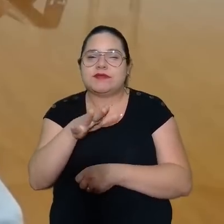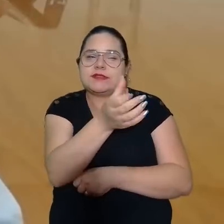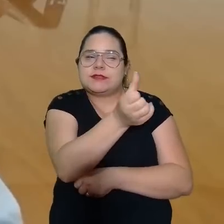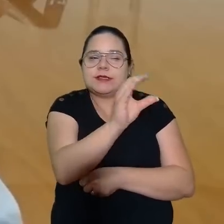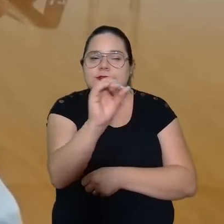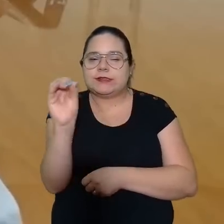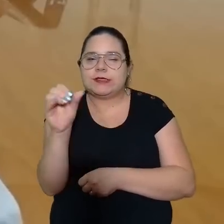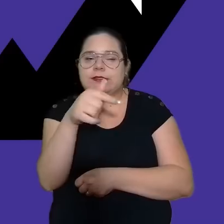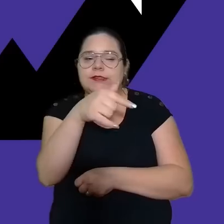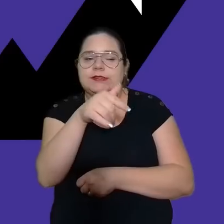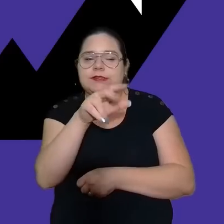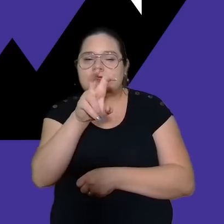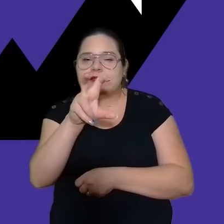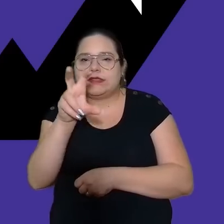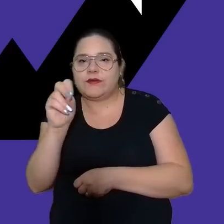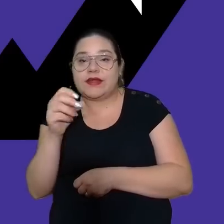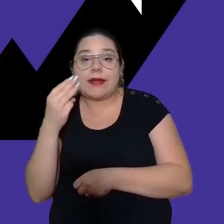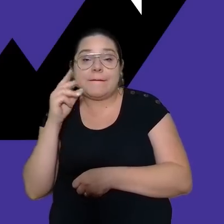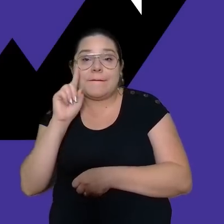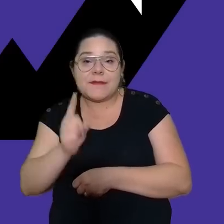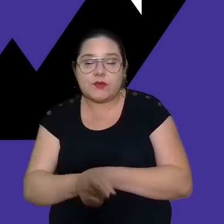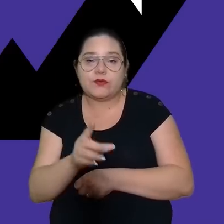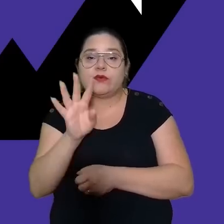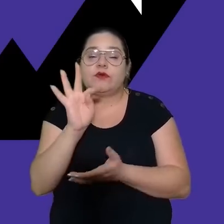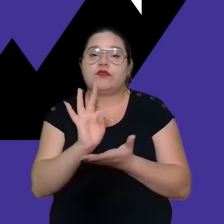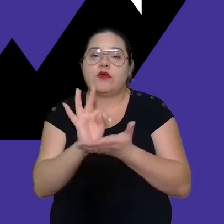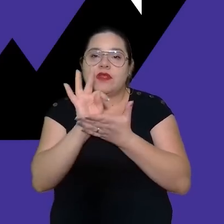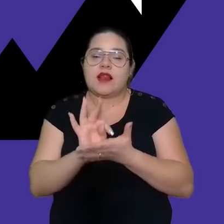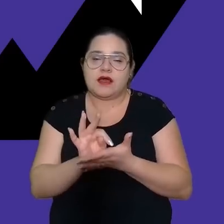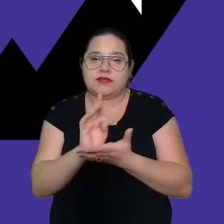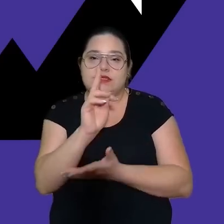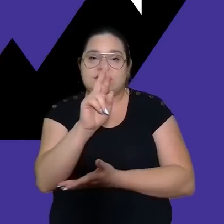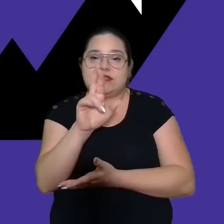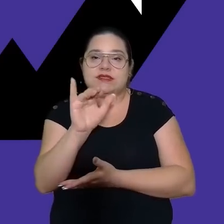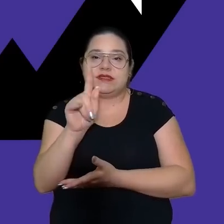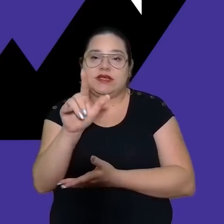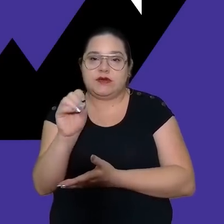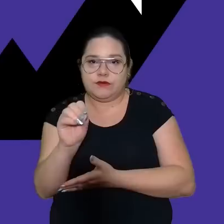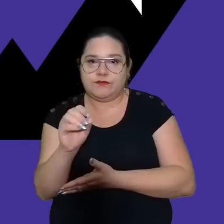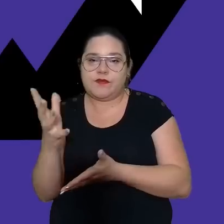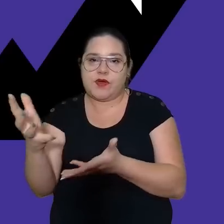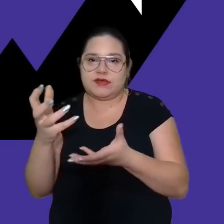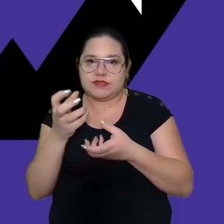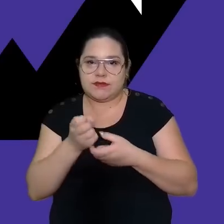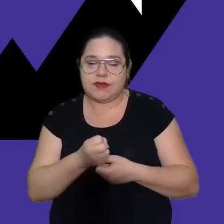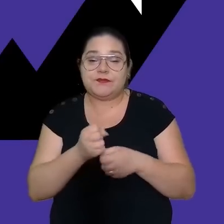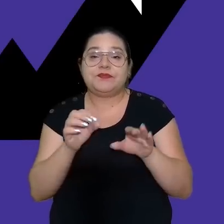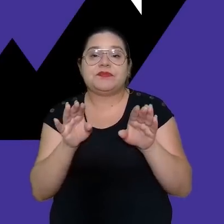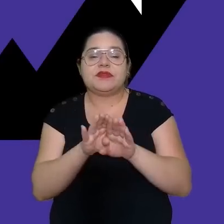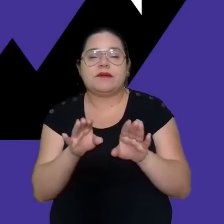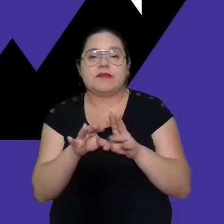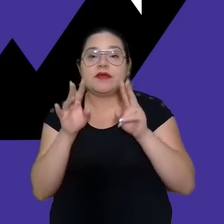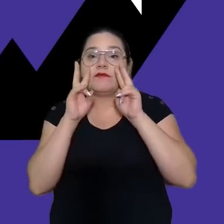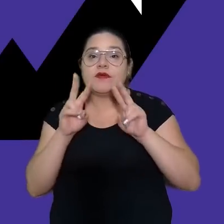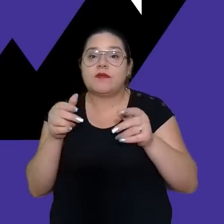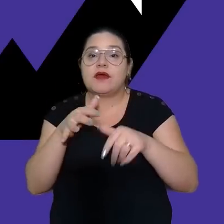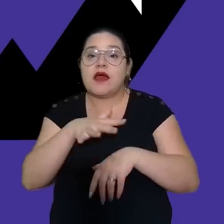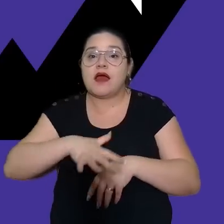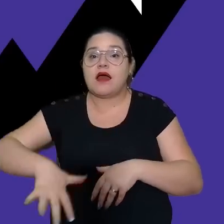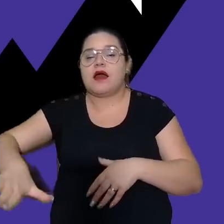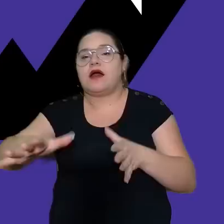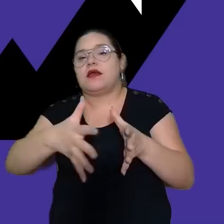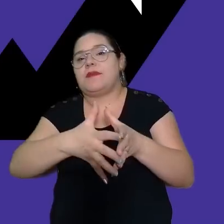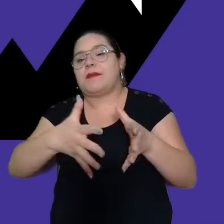a 750 mil toneladas de trigo esse ano, dos nossos produtores, e vemos essa área expandindo. O Cerrado